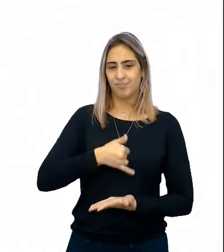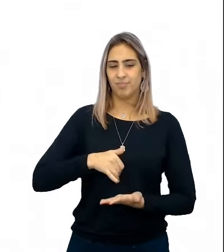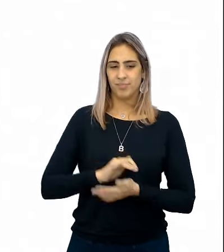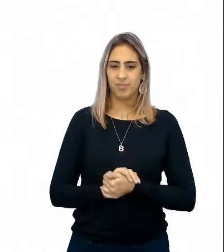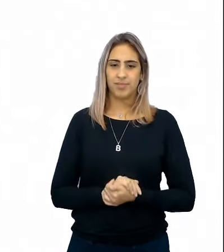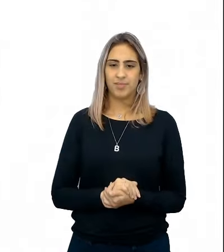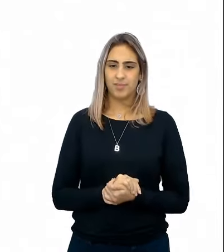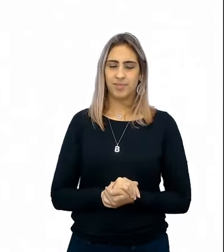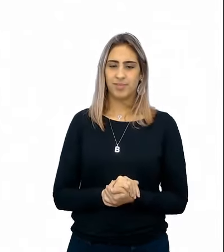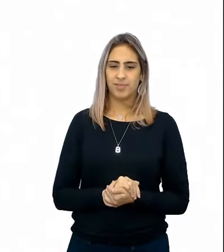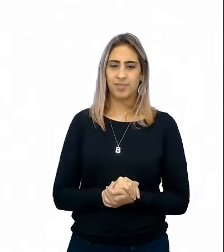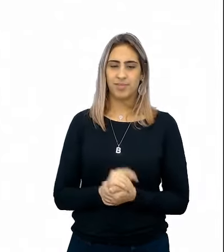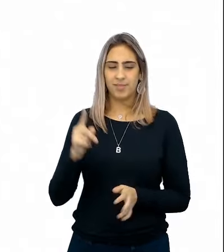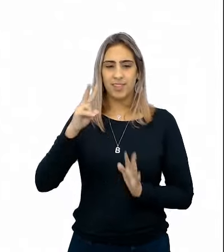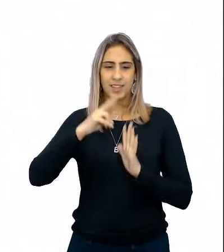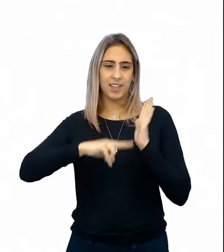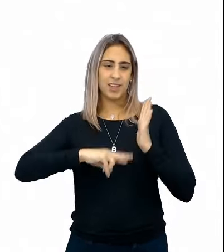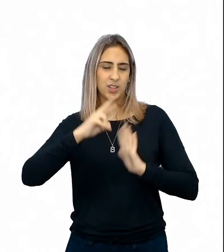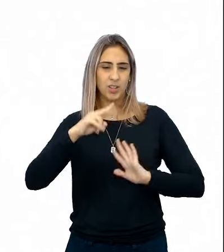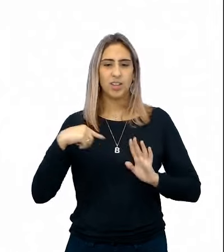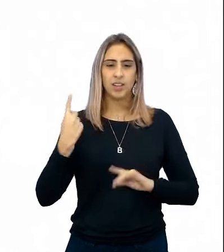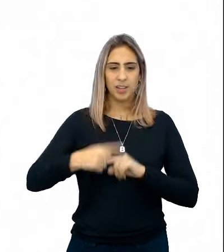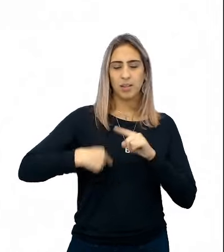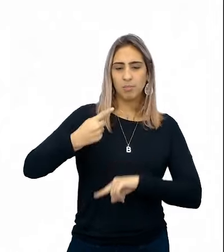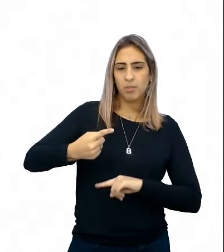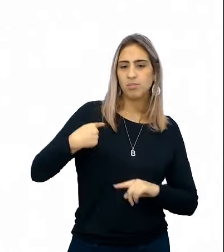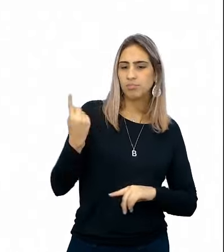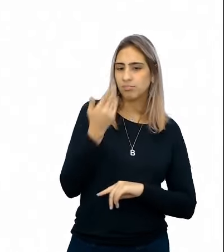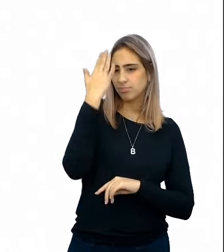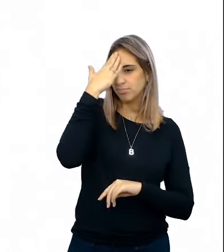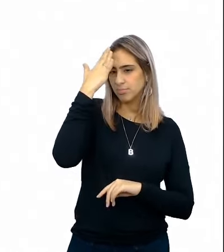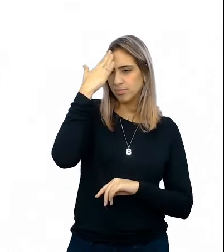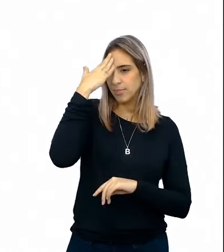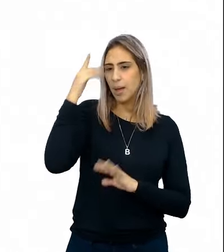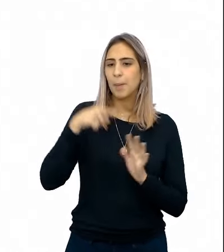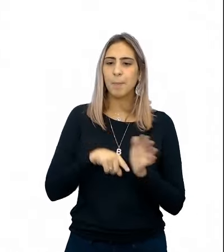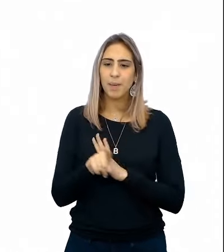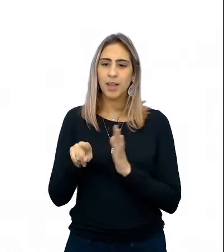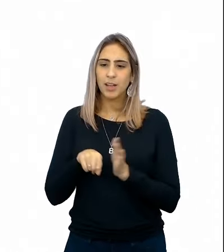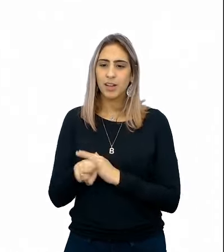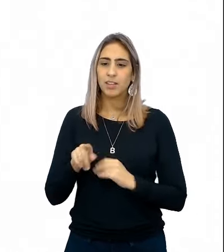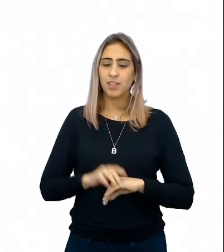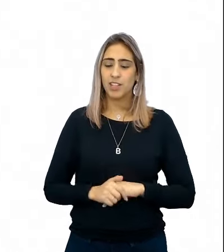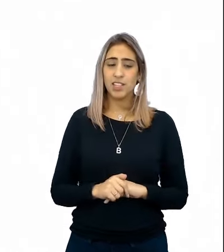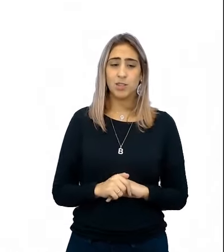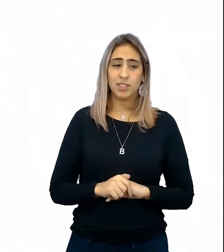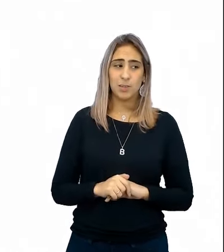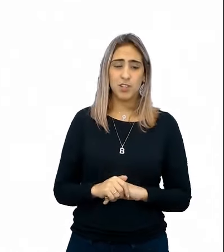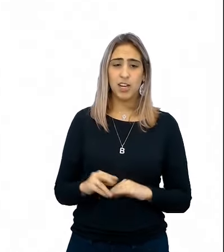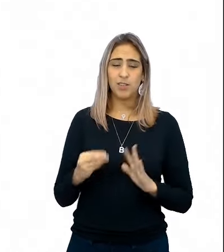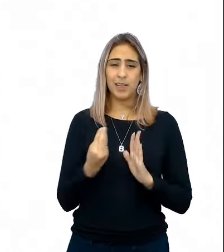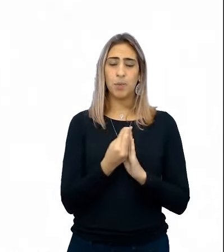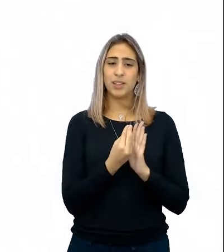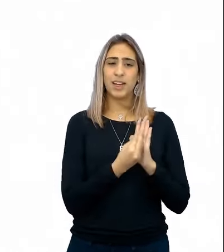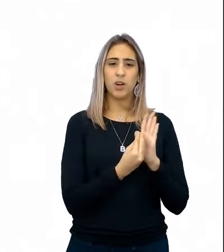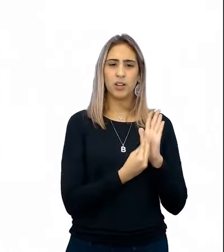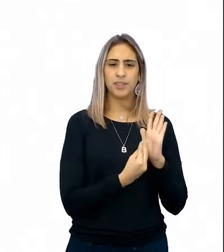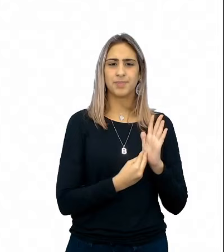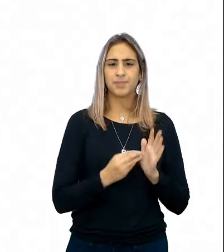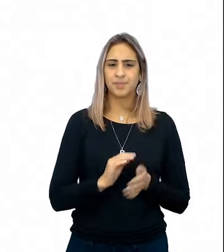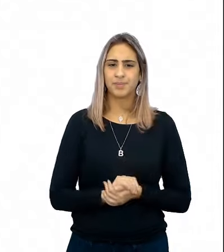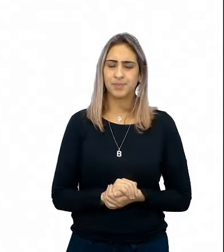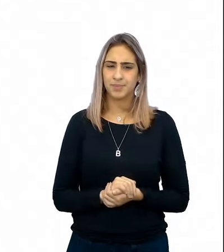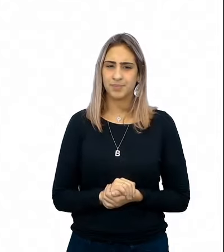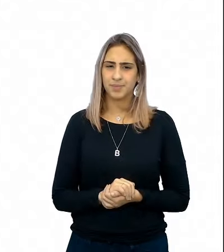Nessa leitura, depois eles vão ter que se ater à pergunta do item. Ou seja,